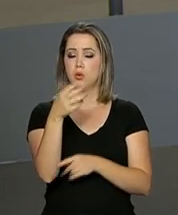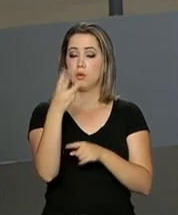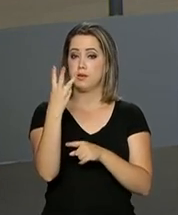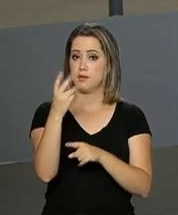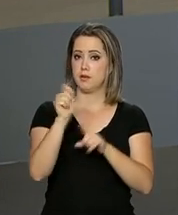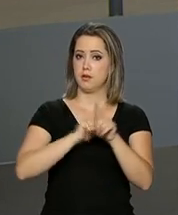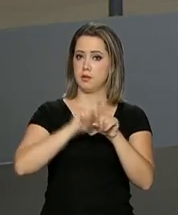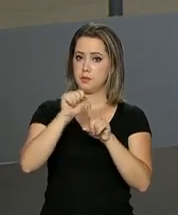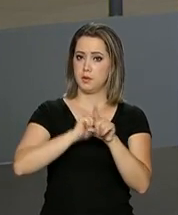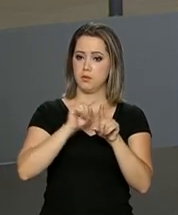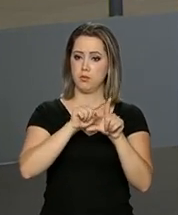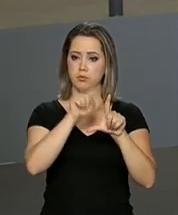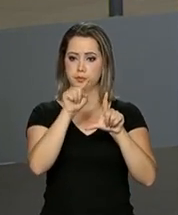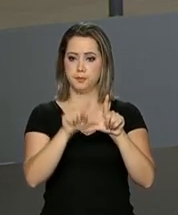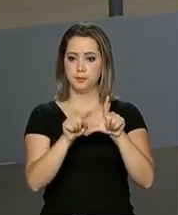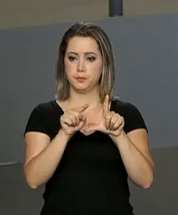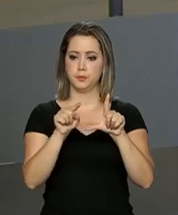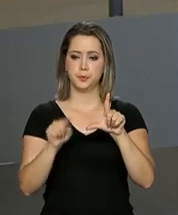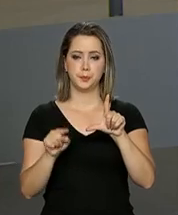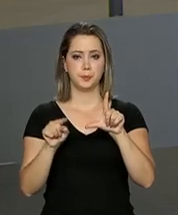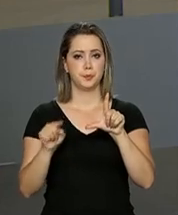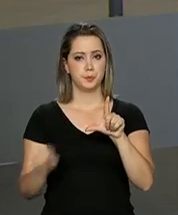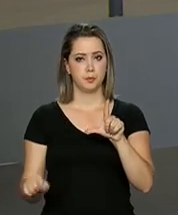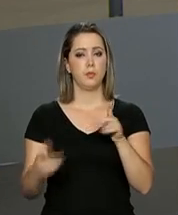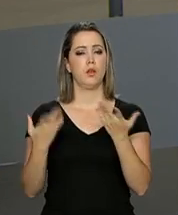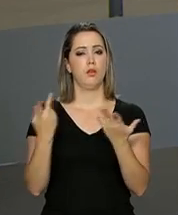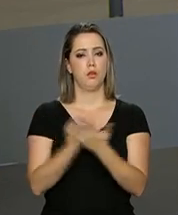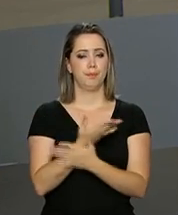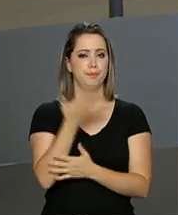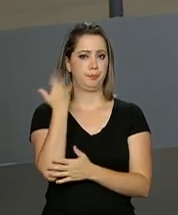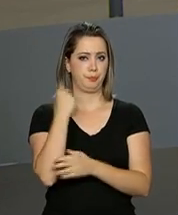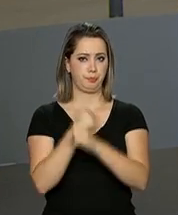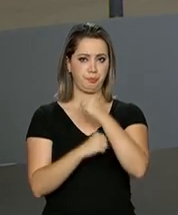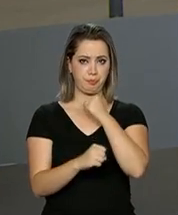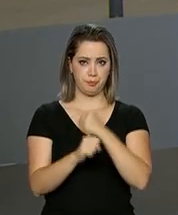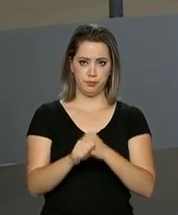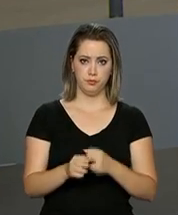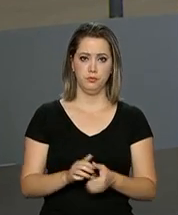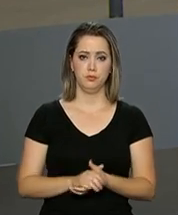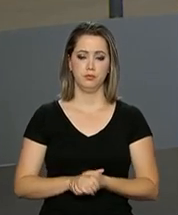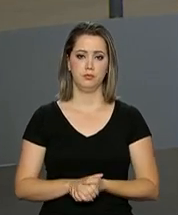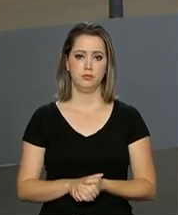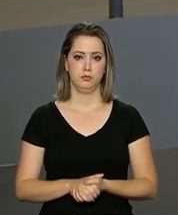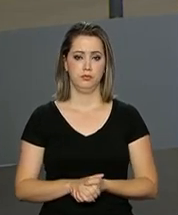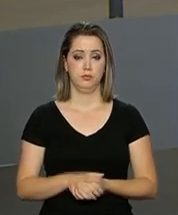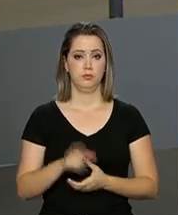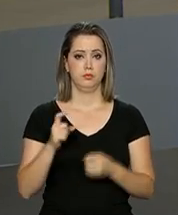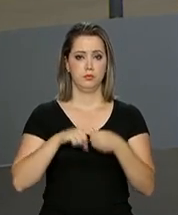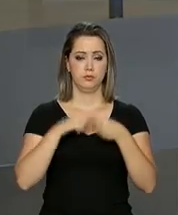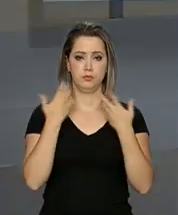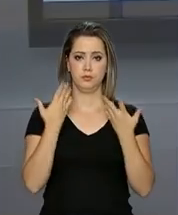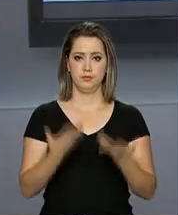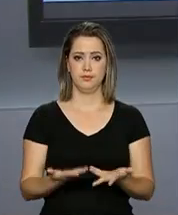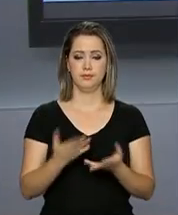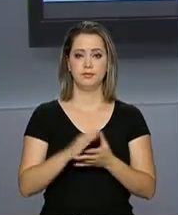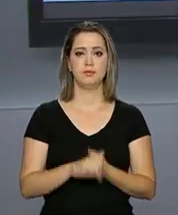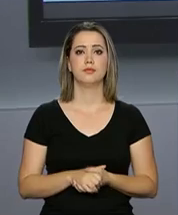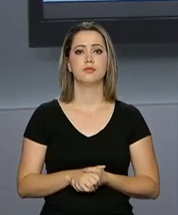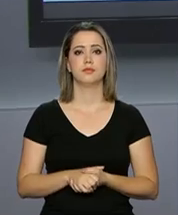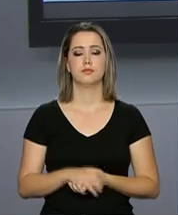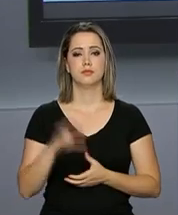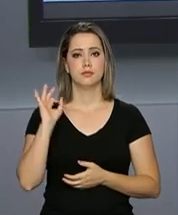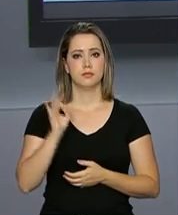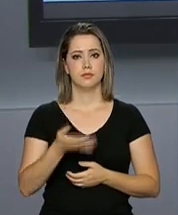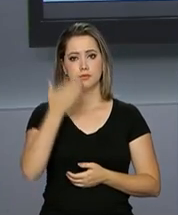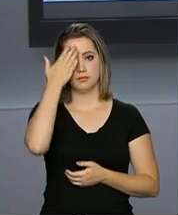queda que foram observados no segundo e no terceiro trimestre do ano passado eu volto com você no estúdio Roberto